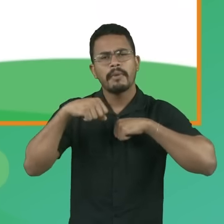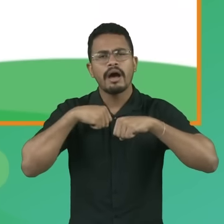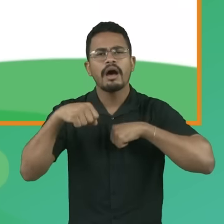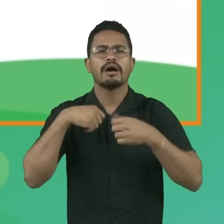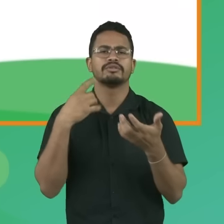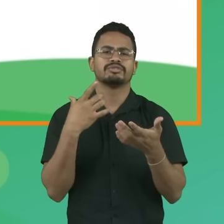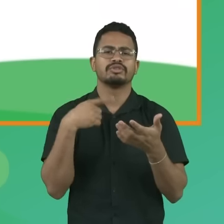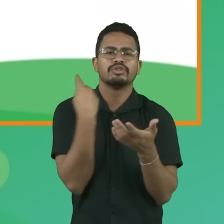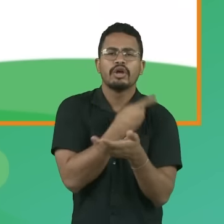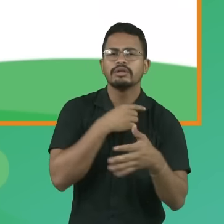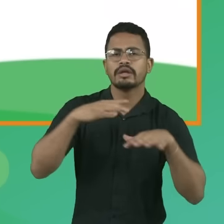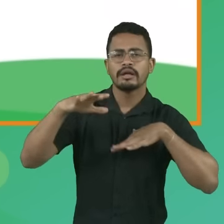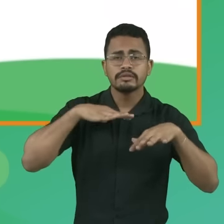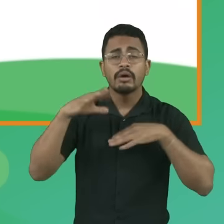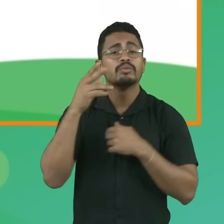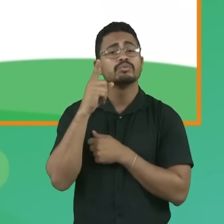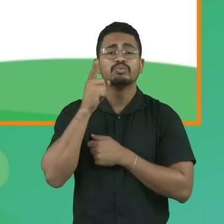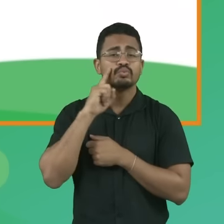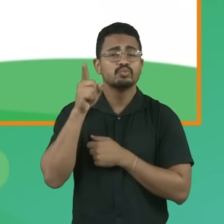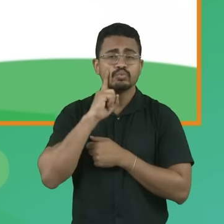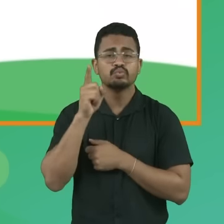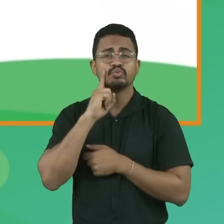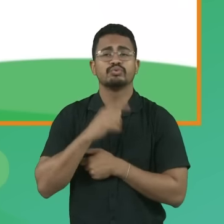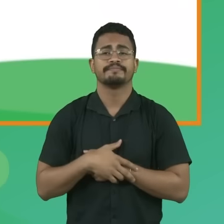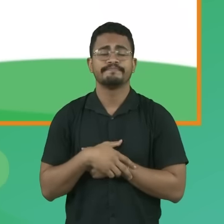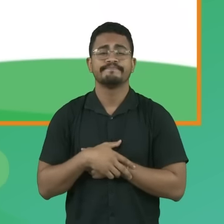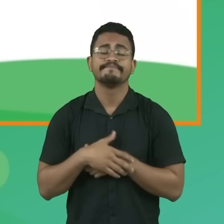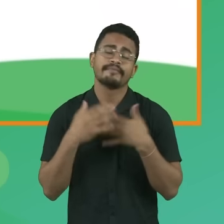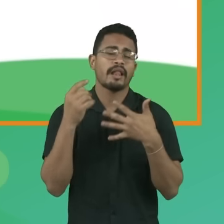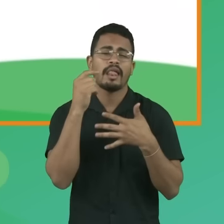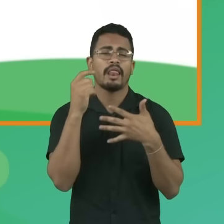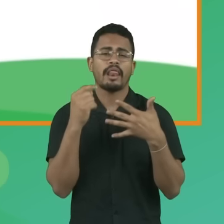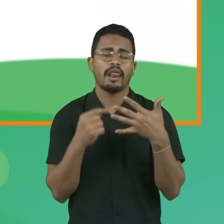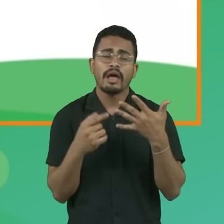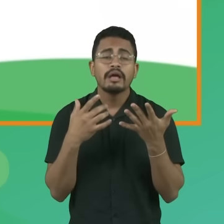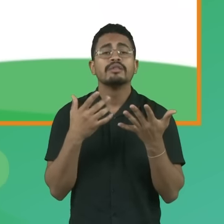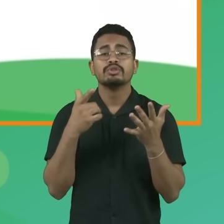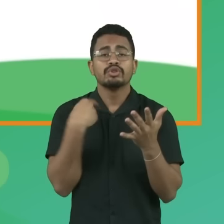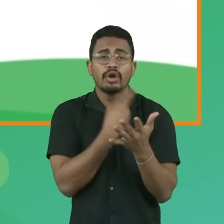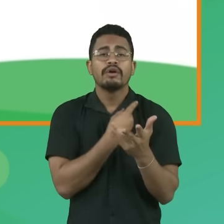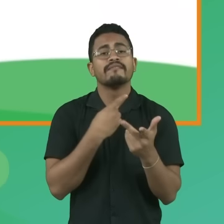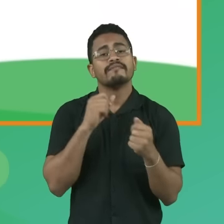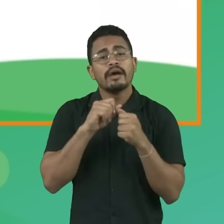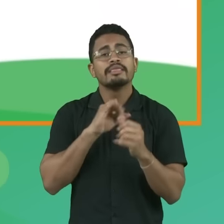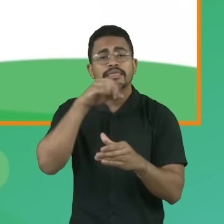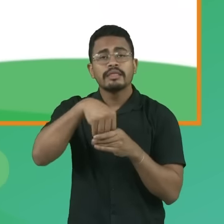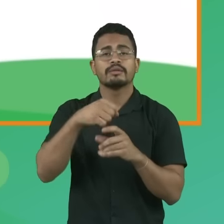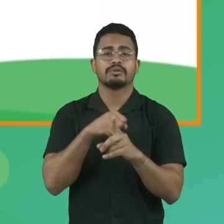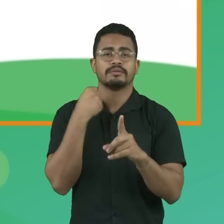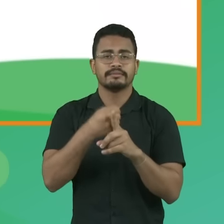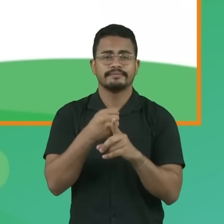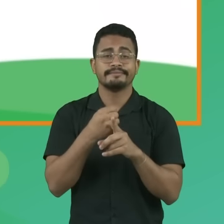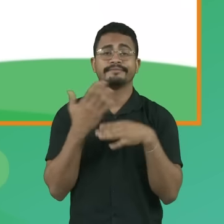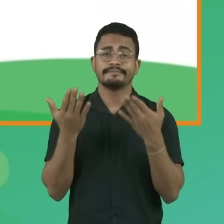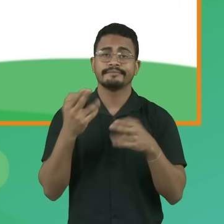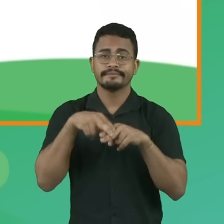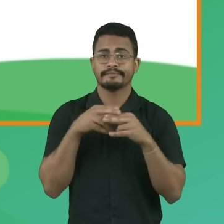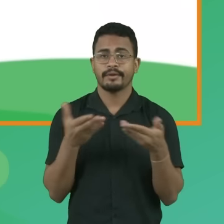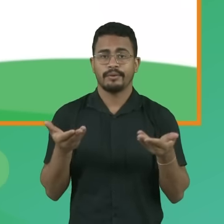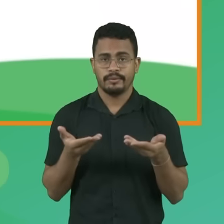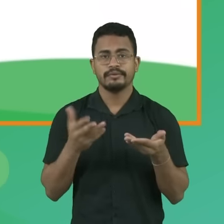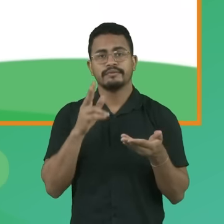as nossas ações no cotidiano e, enfim, no que a gente faz em sociedade. Então hoje a gente vai ver